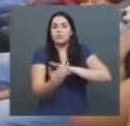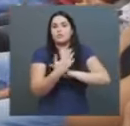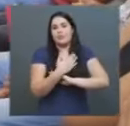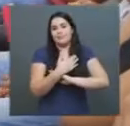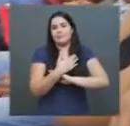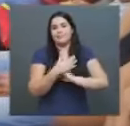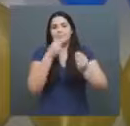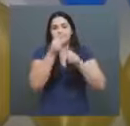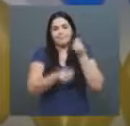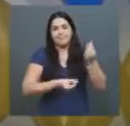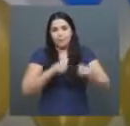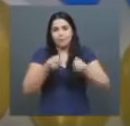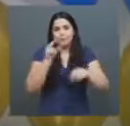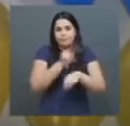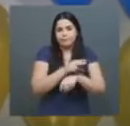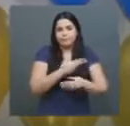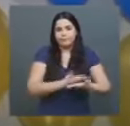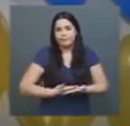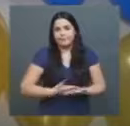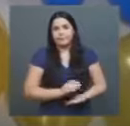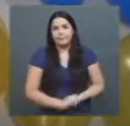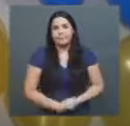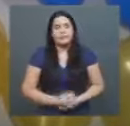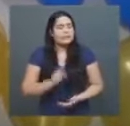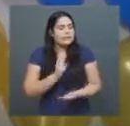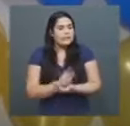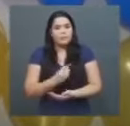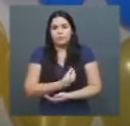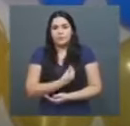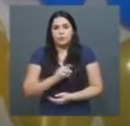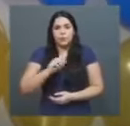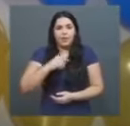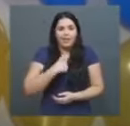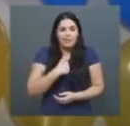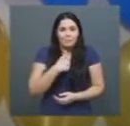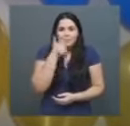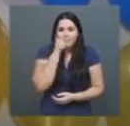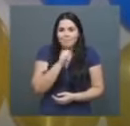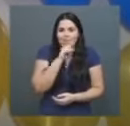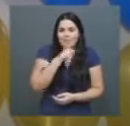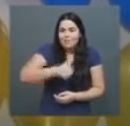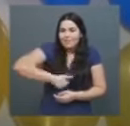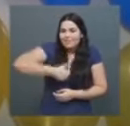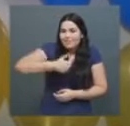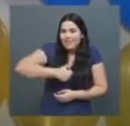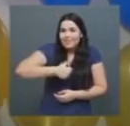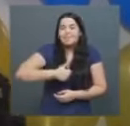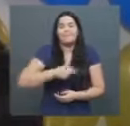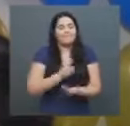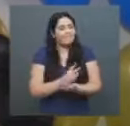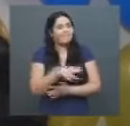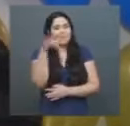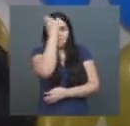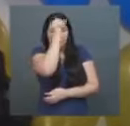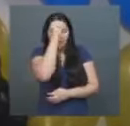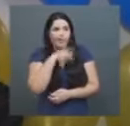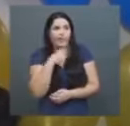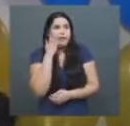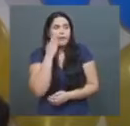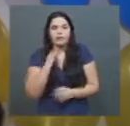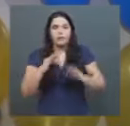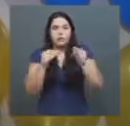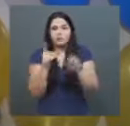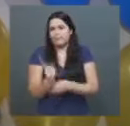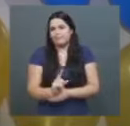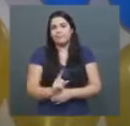da maternidade. Eu sempre participo, porque como a gente é mãe de primeira viagem, a gente sempre vai aprendendo as coisas, porque nem sempre a gente sabe tudo, né? Aí a